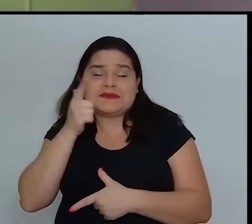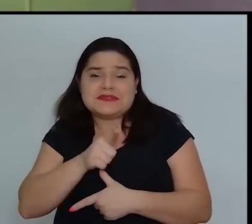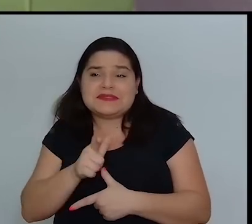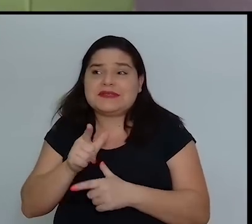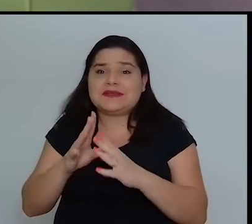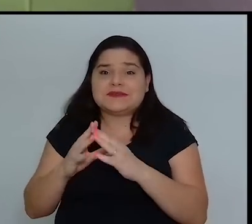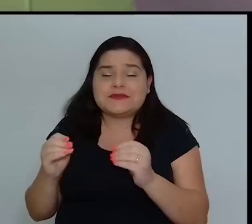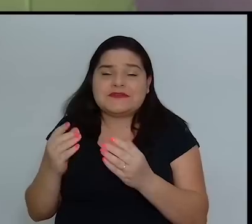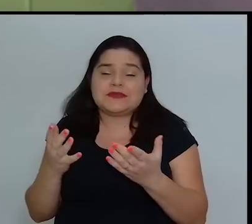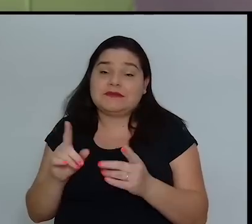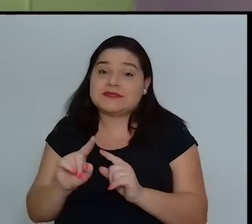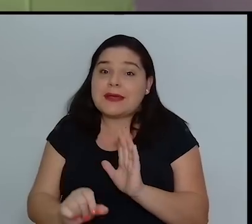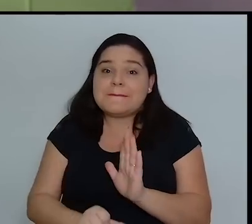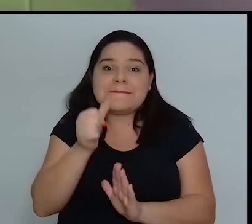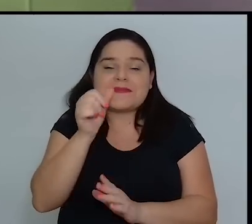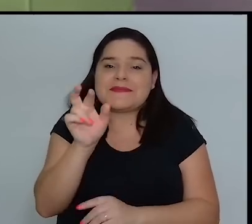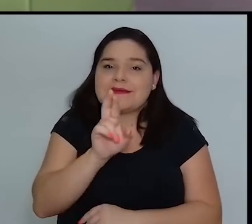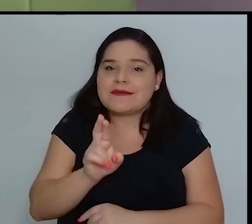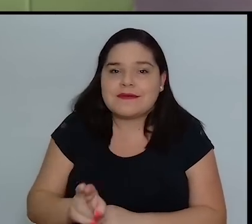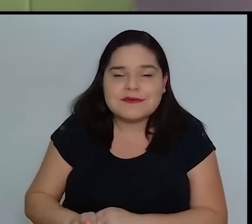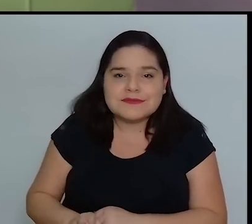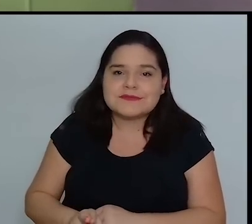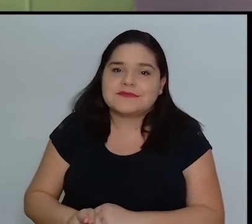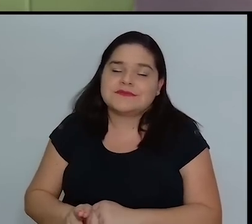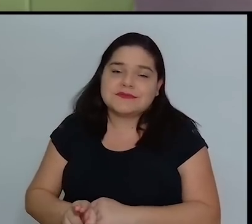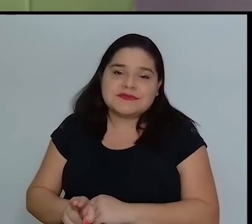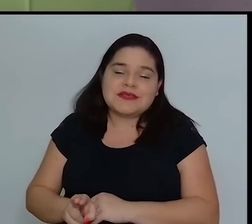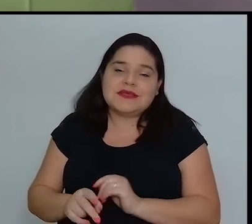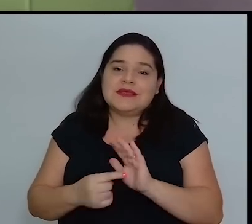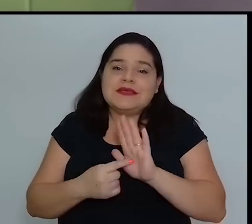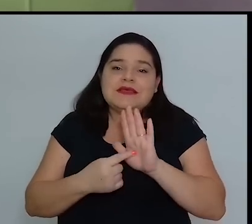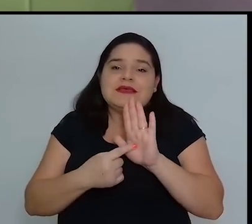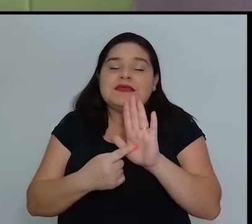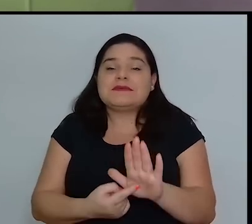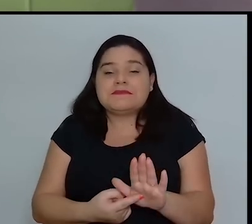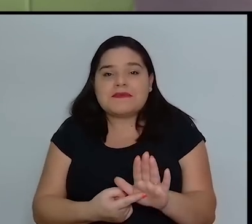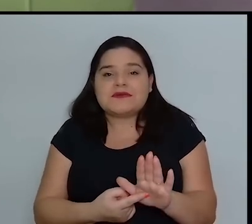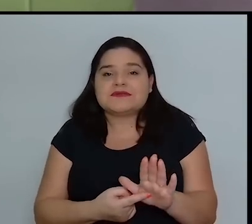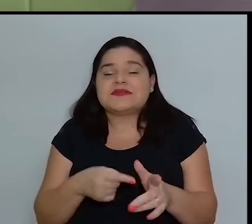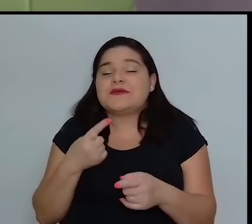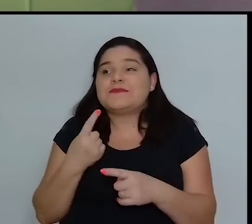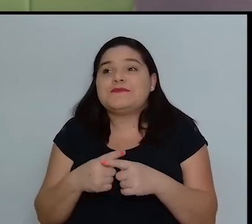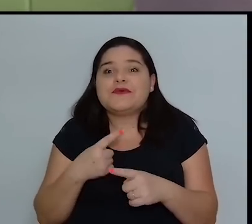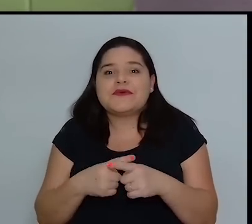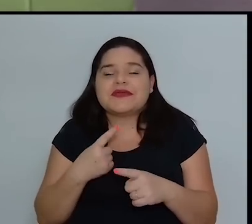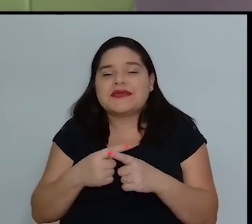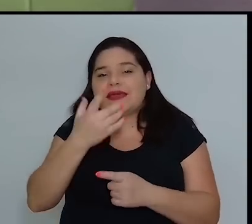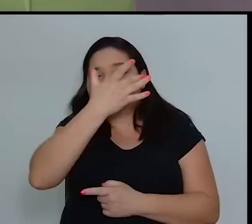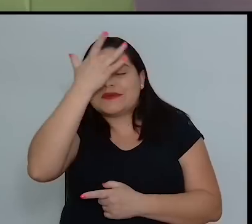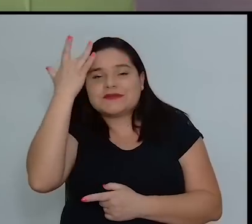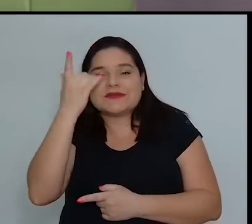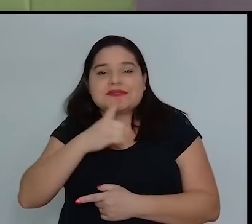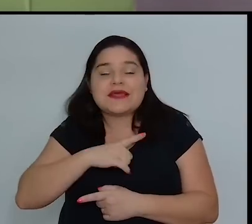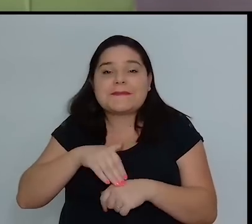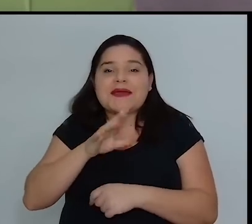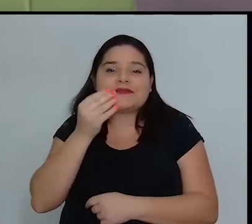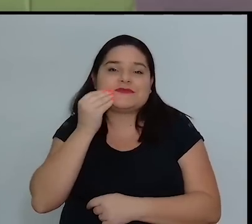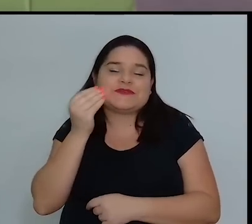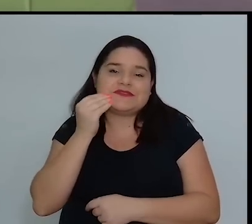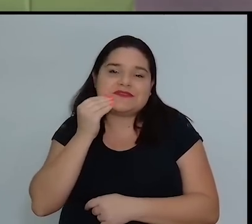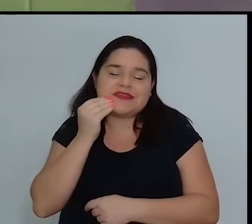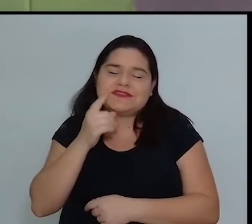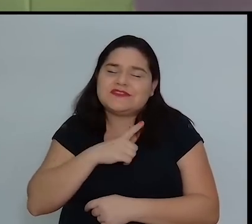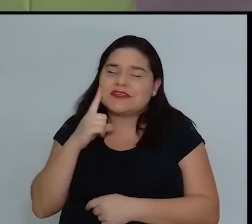razão que que mostra o porquê que os as pessoas que tiveram mais oportunidades chama